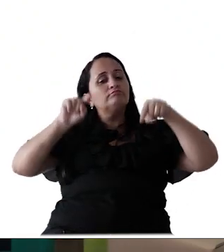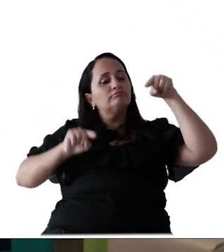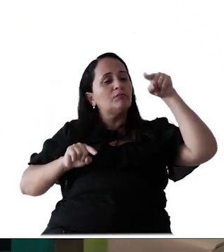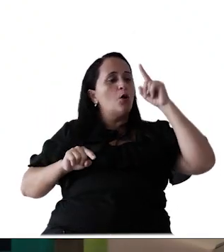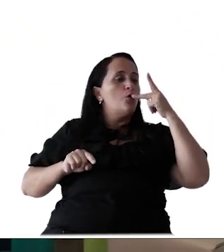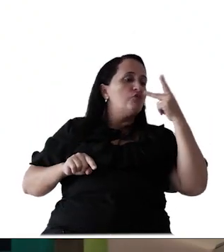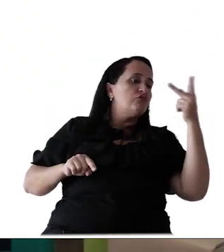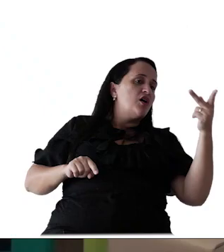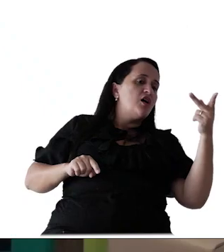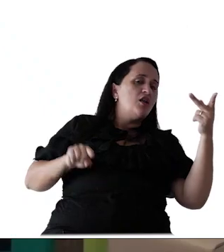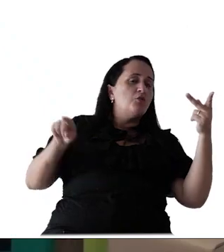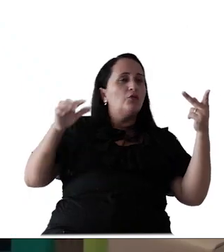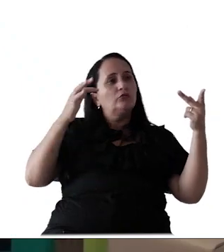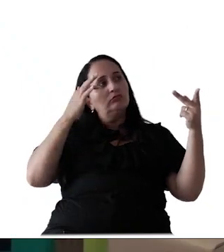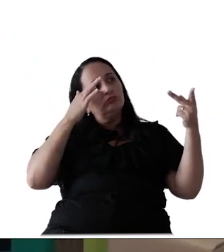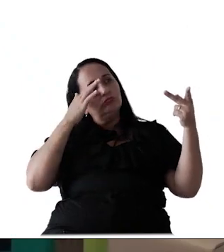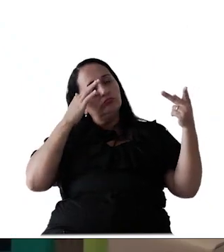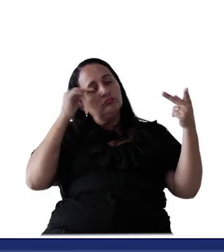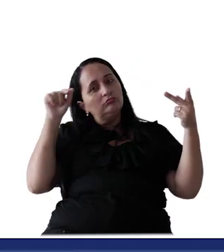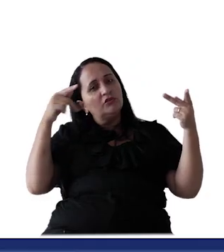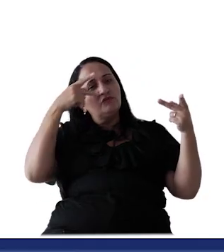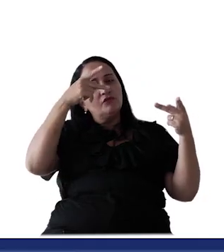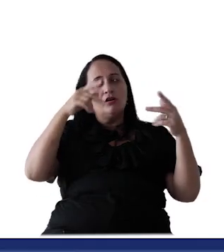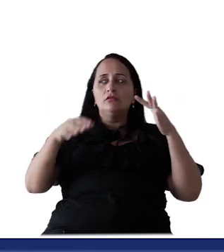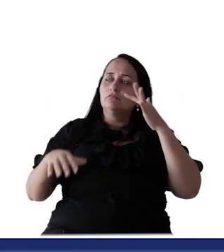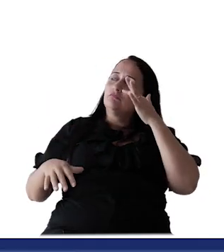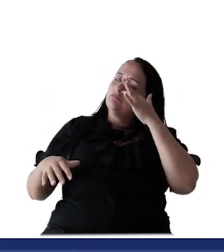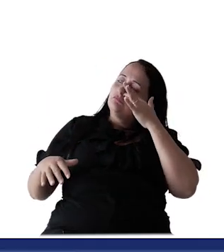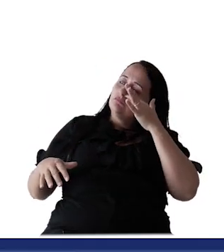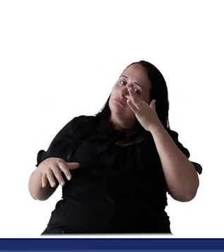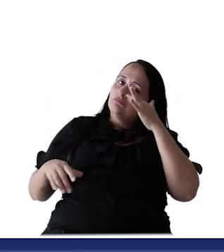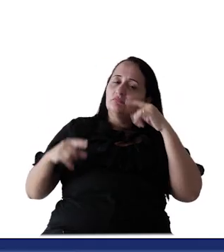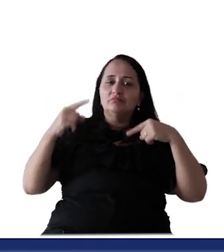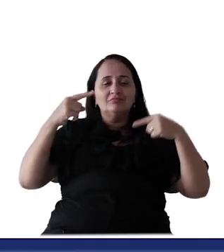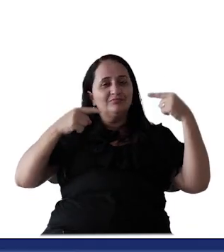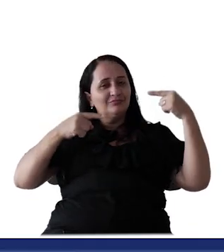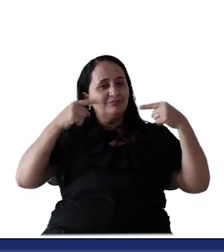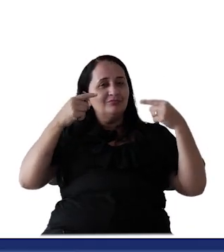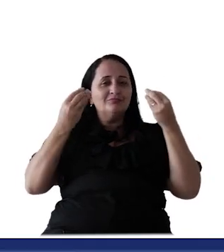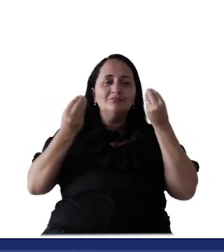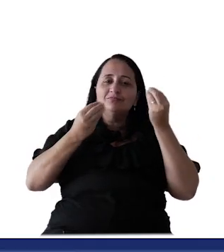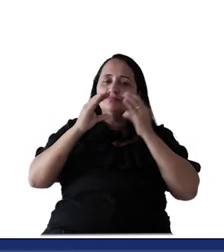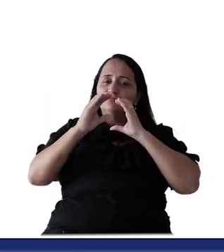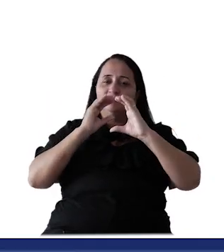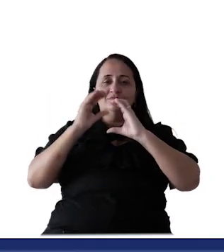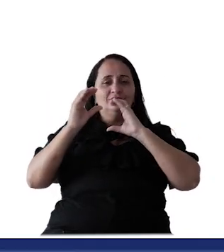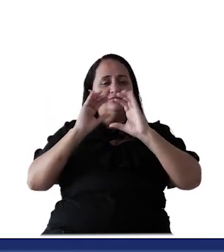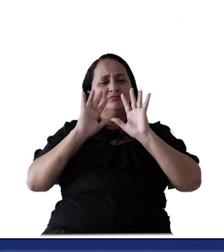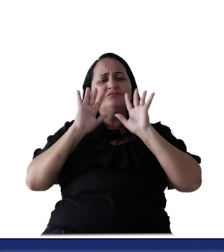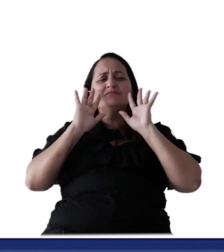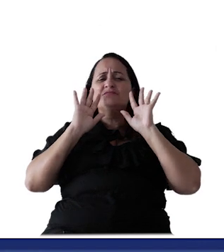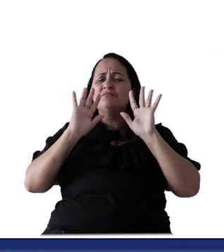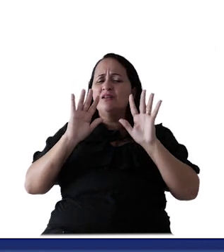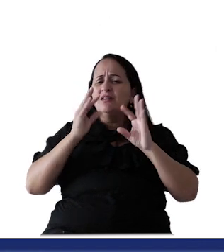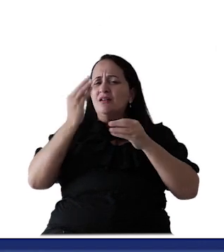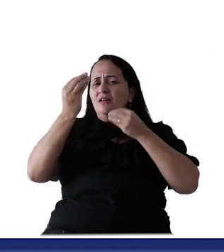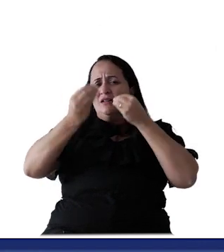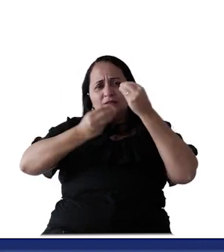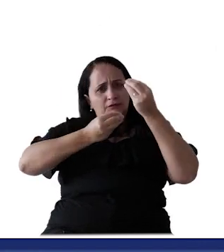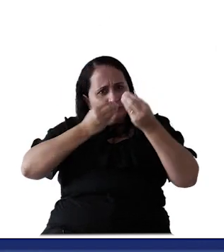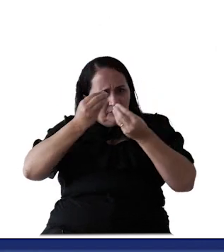Tudo bem? Pois bem, e nos textos, Pró? Como vamos evidenciar essas